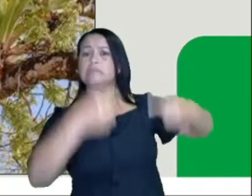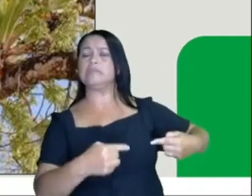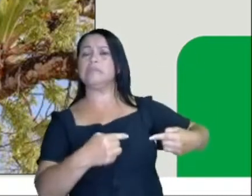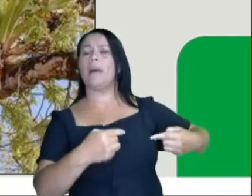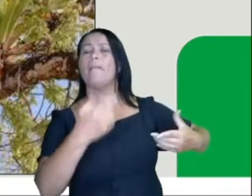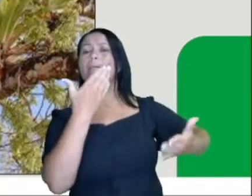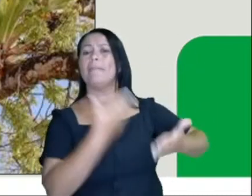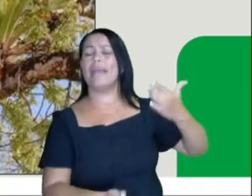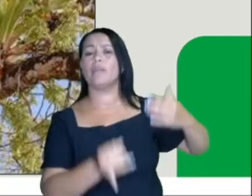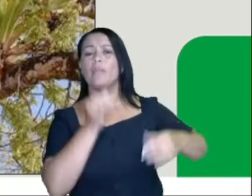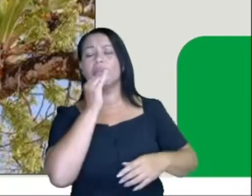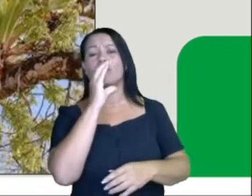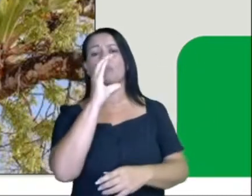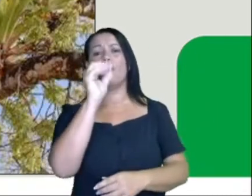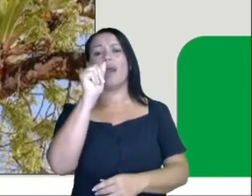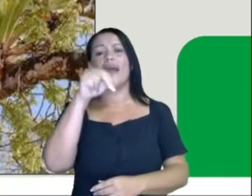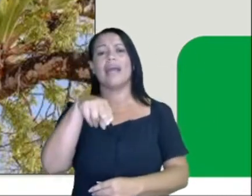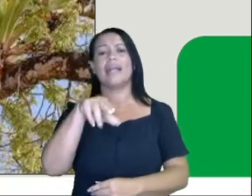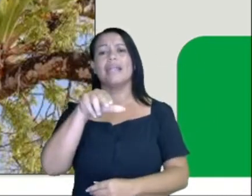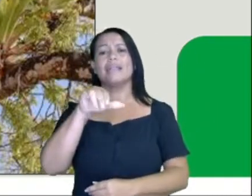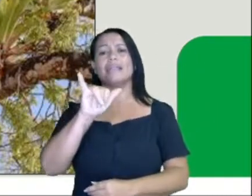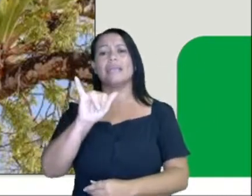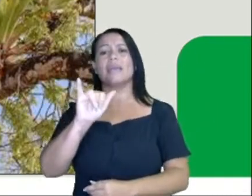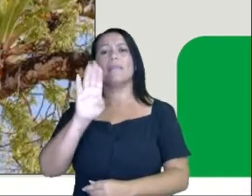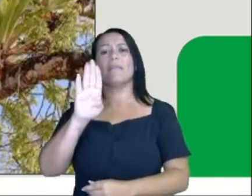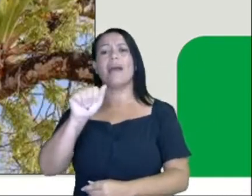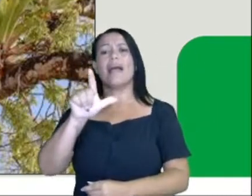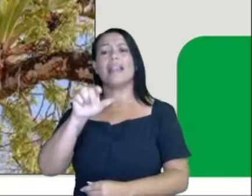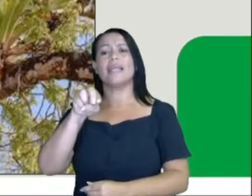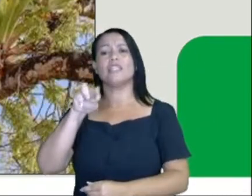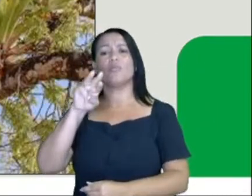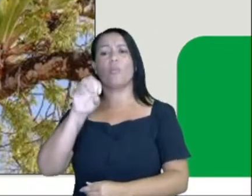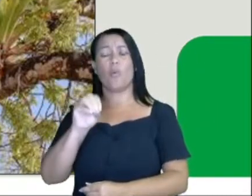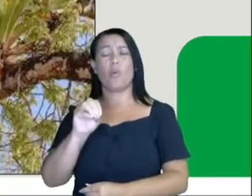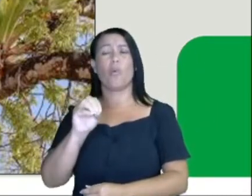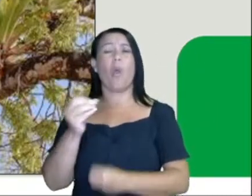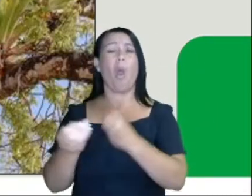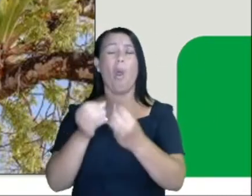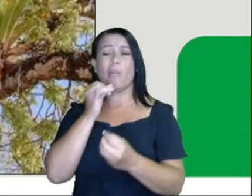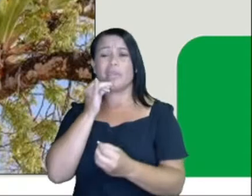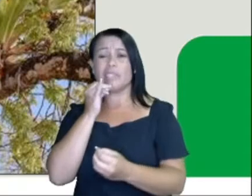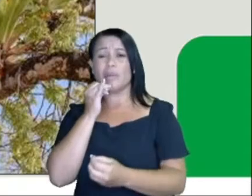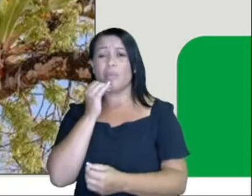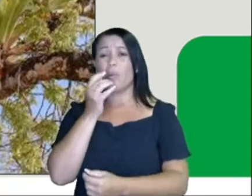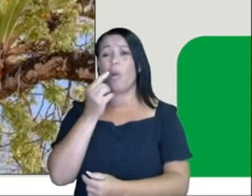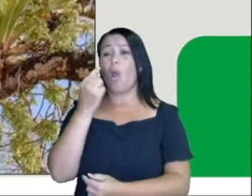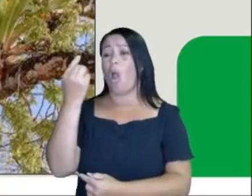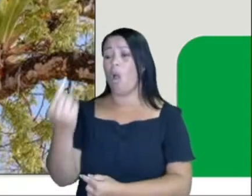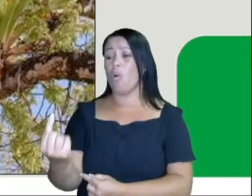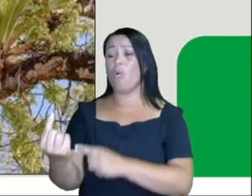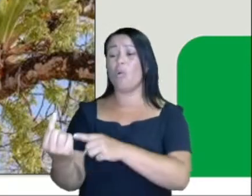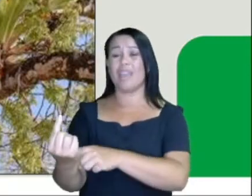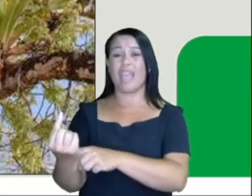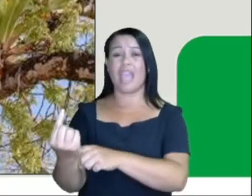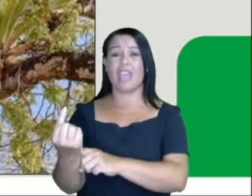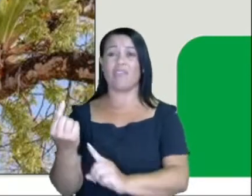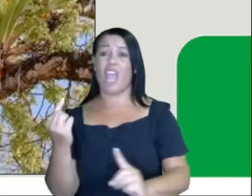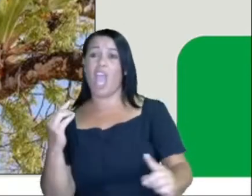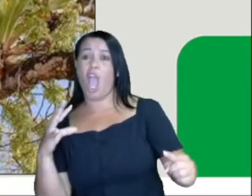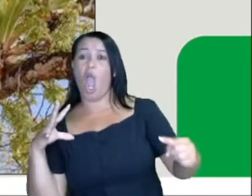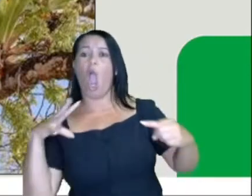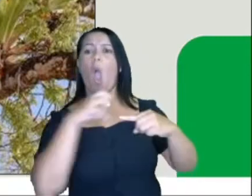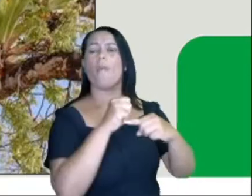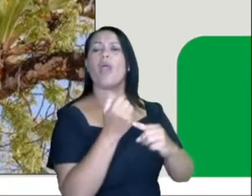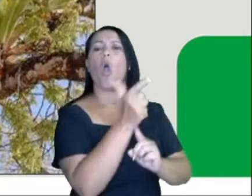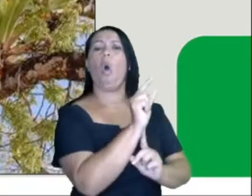o canibalismo. O canibalismo é o ato no qual um indivíduo alimenta-se de outro da mesma